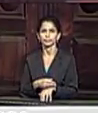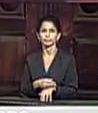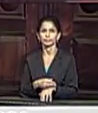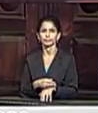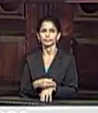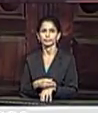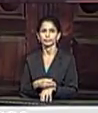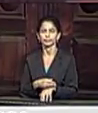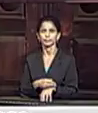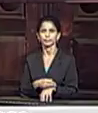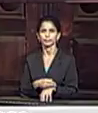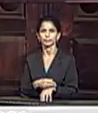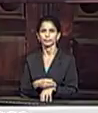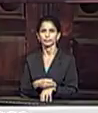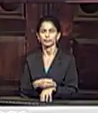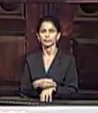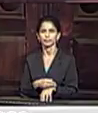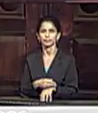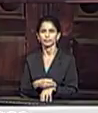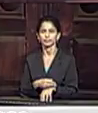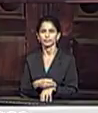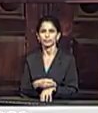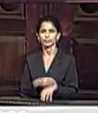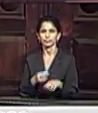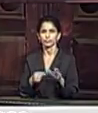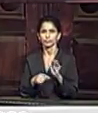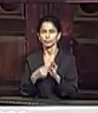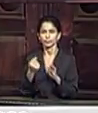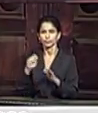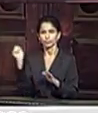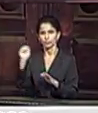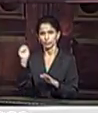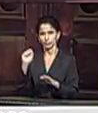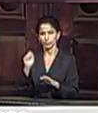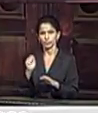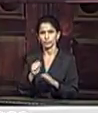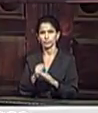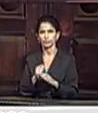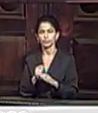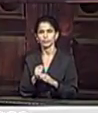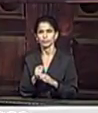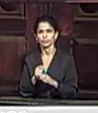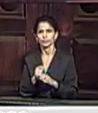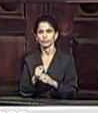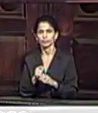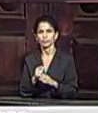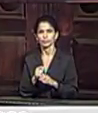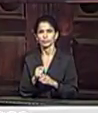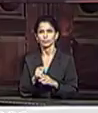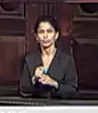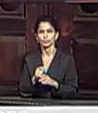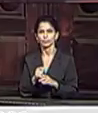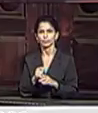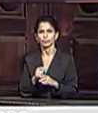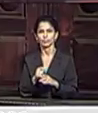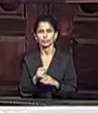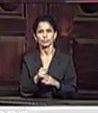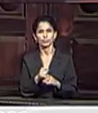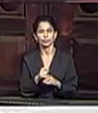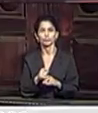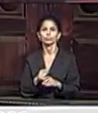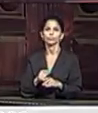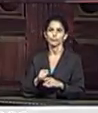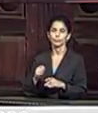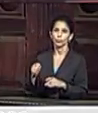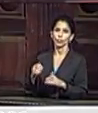estar fiscalizando, mas desde 1º de agosto de 2014... Passou a ter essa responsabilidade. Passou a ter essa responsabilidade. Pois é, a